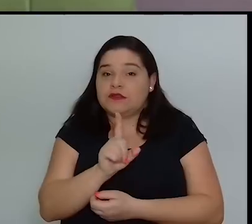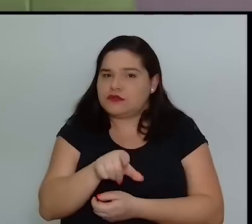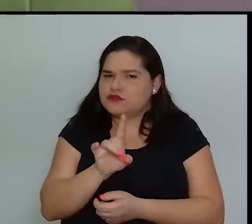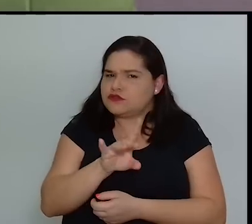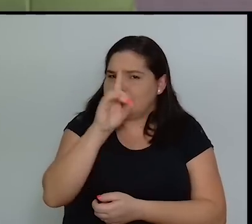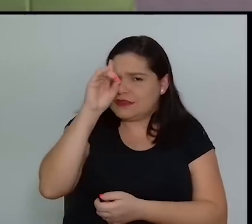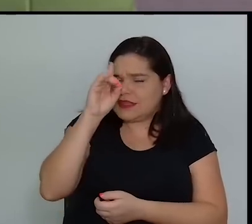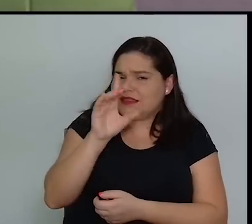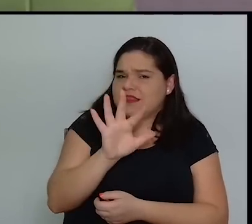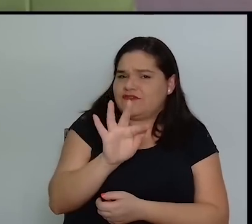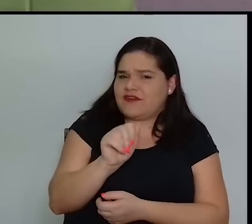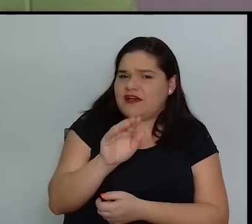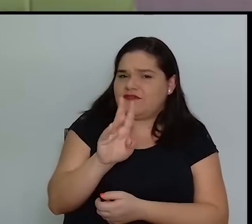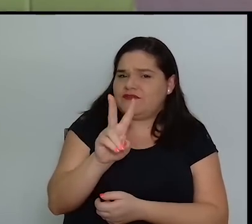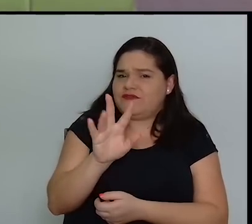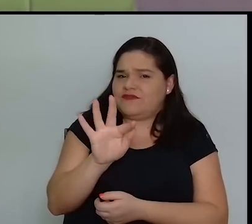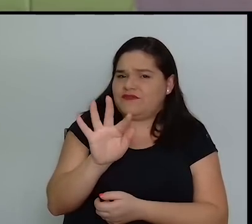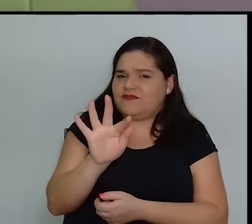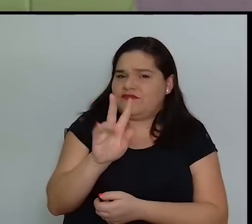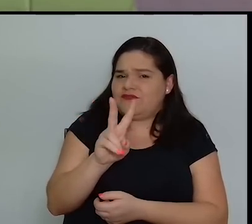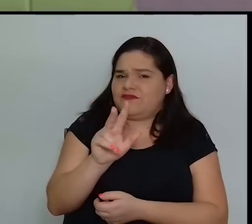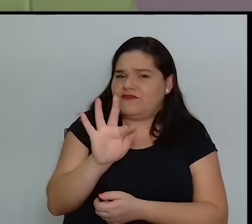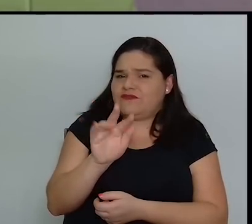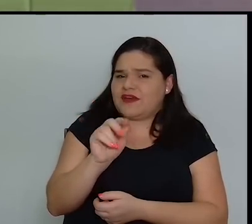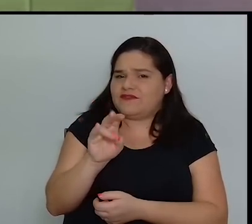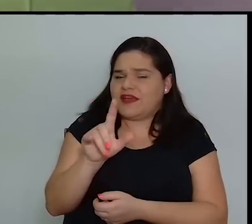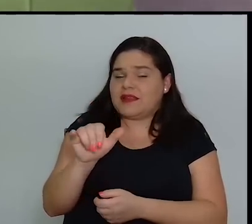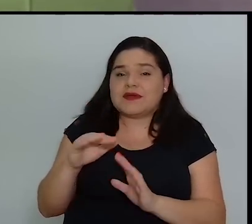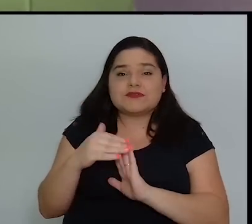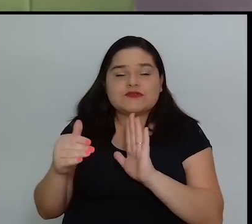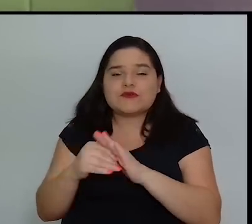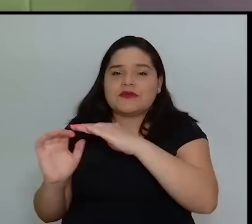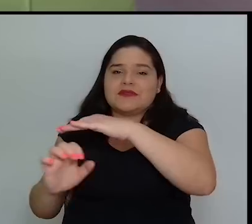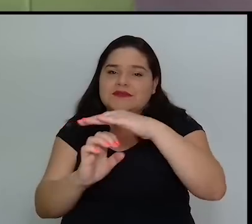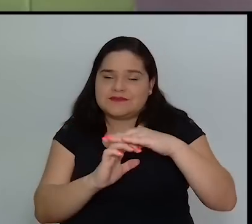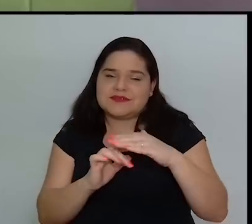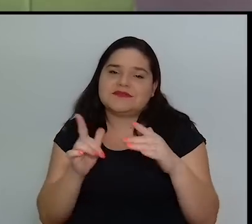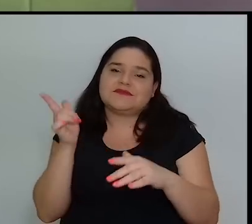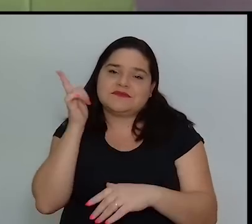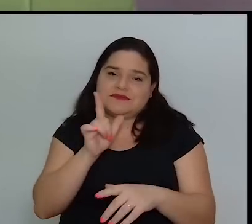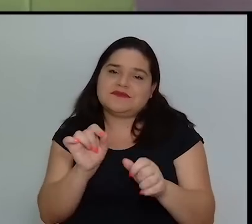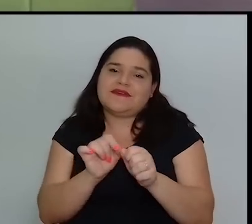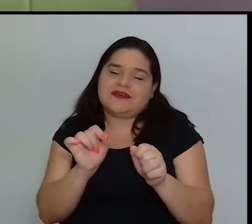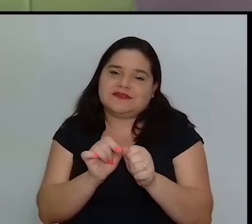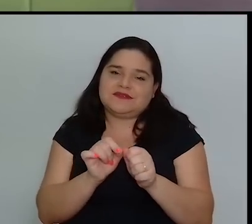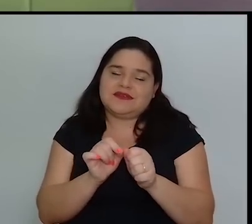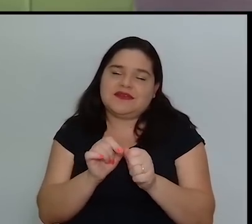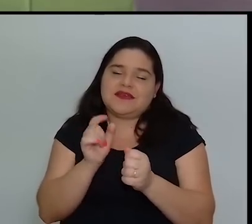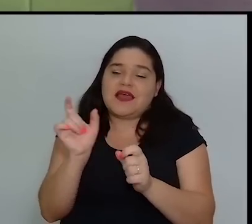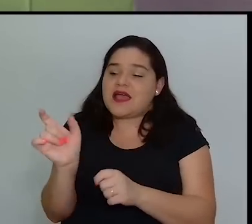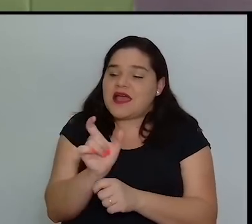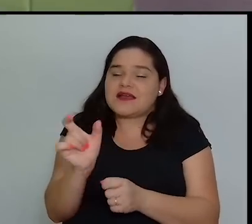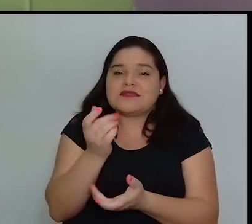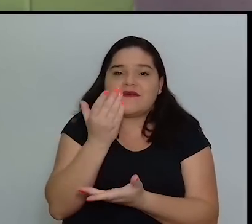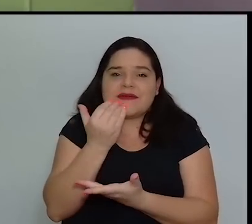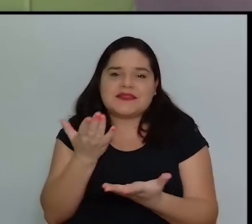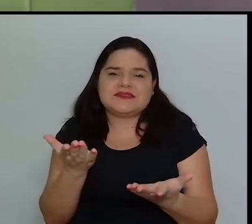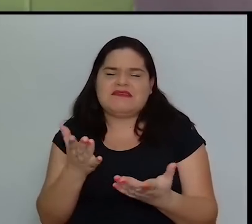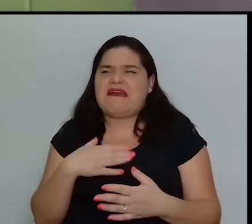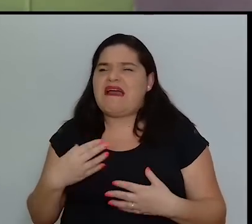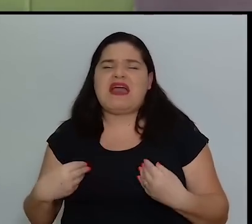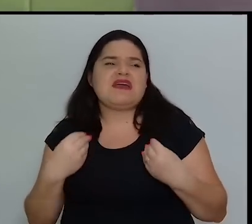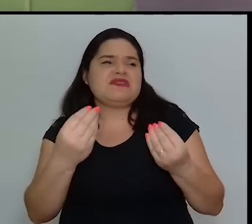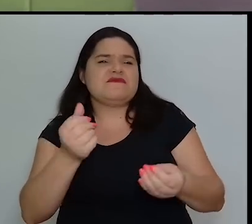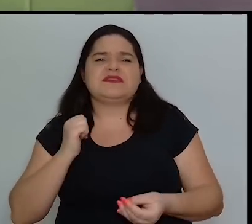mas que todas as empresas da holding conseguem desenvolver fazer chegar cartão alimentação eu não vou dar